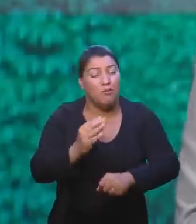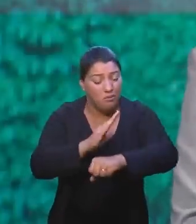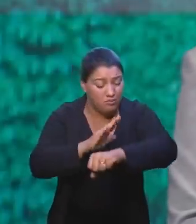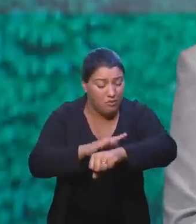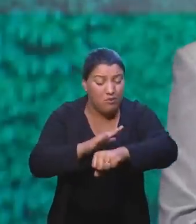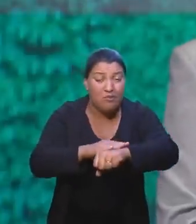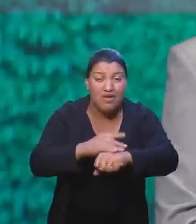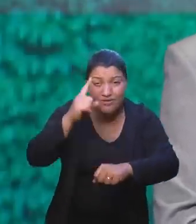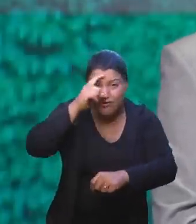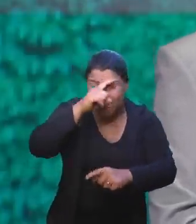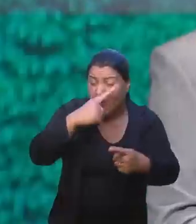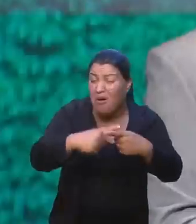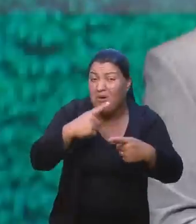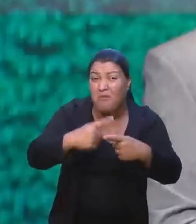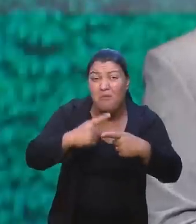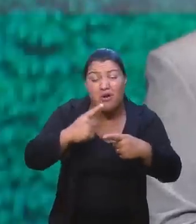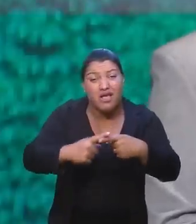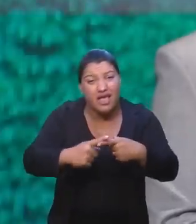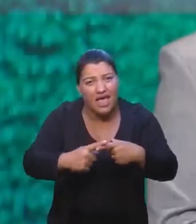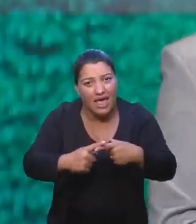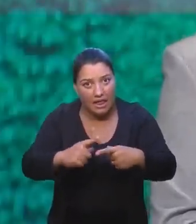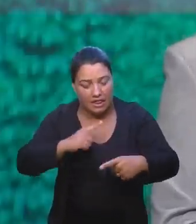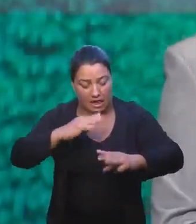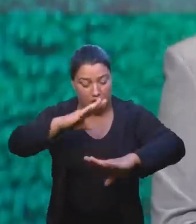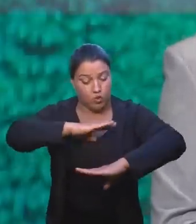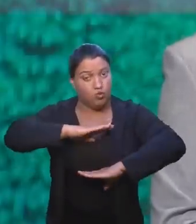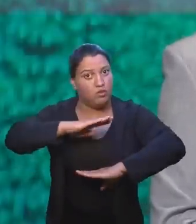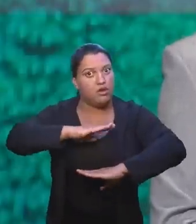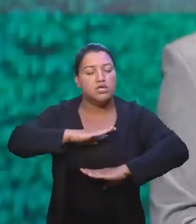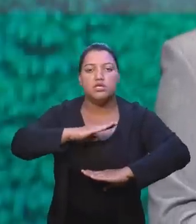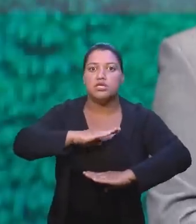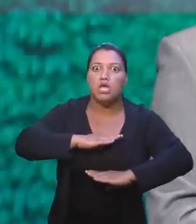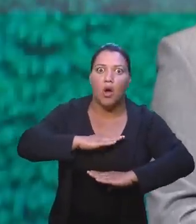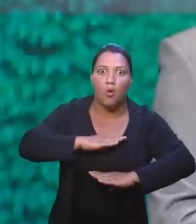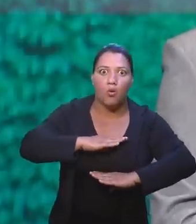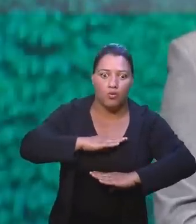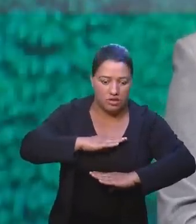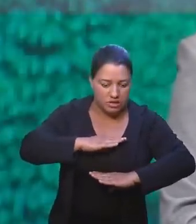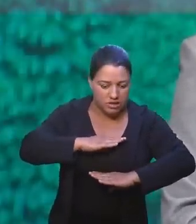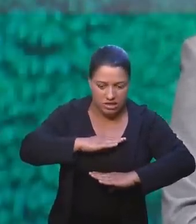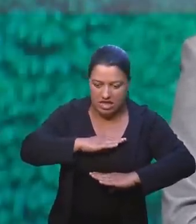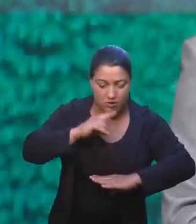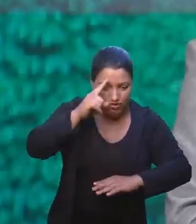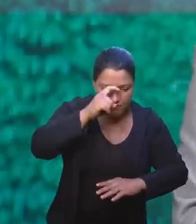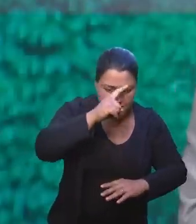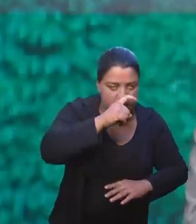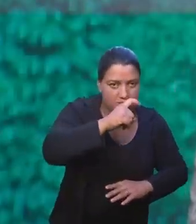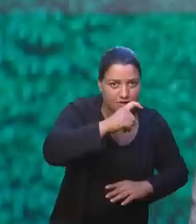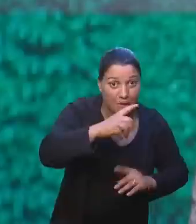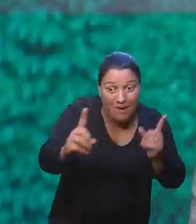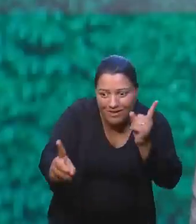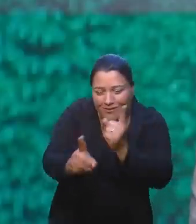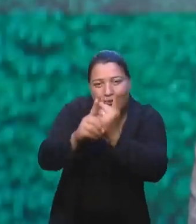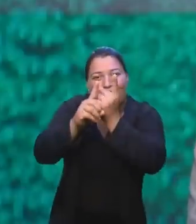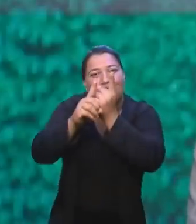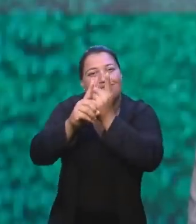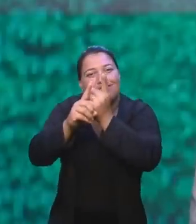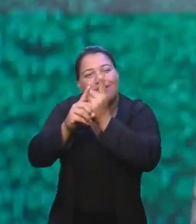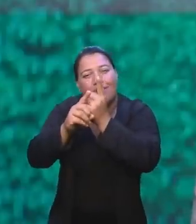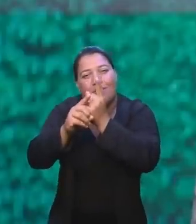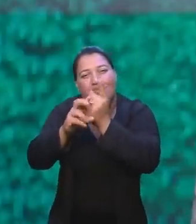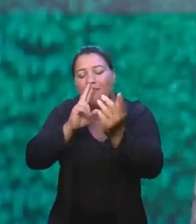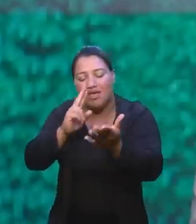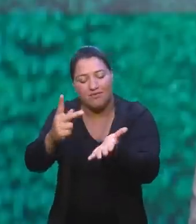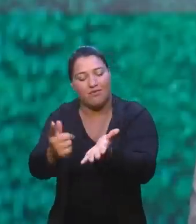porque eu não tenho dúvida que não há situação que nós não encontremos nessas lições que aqui